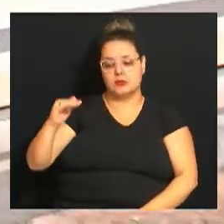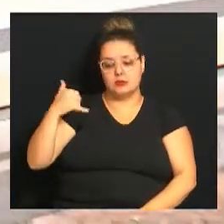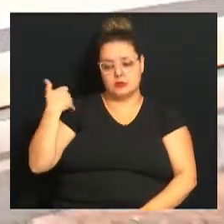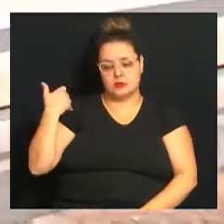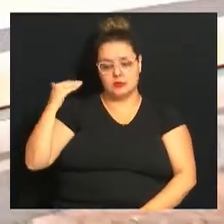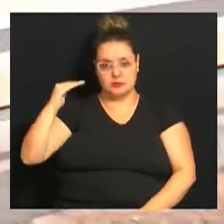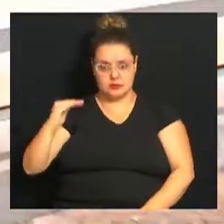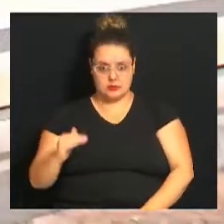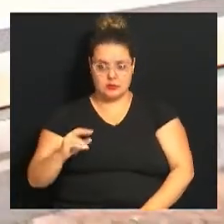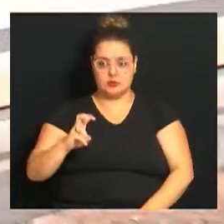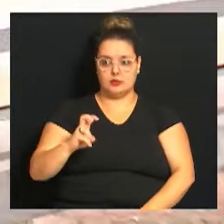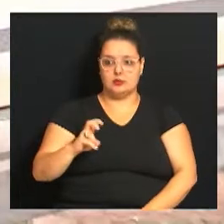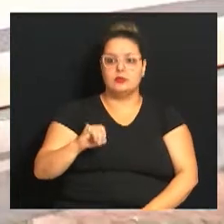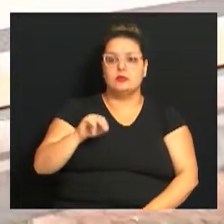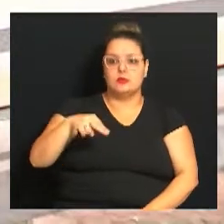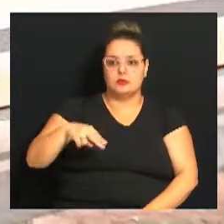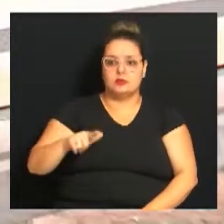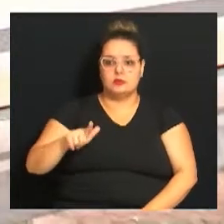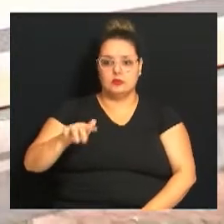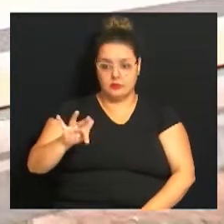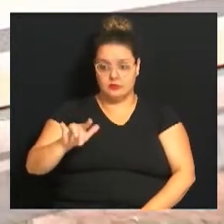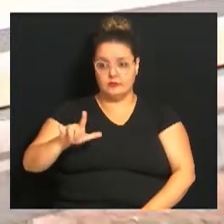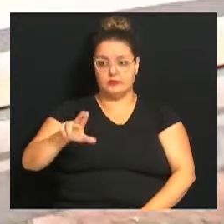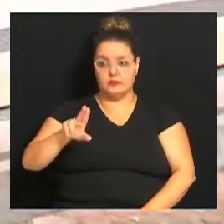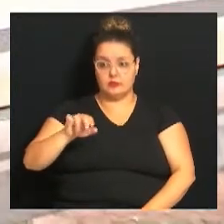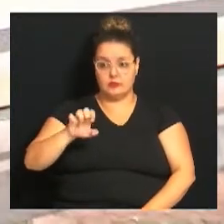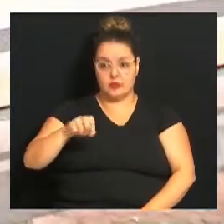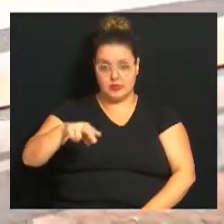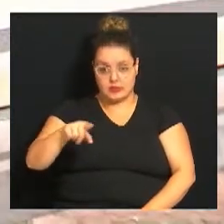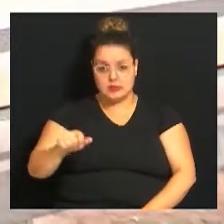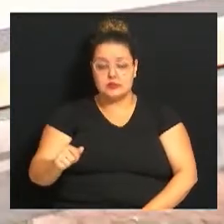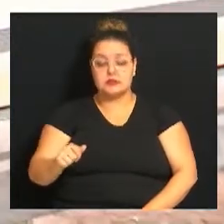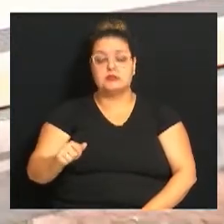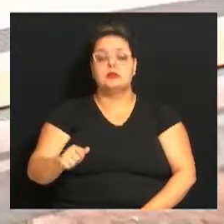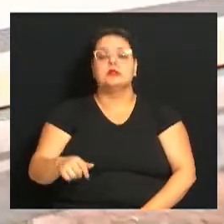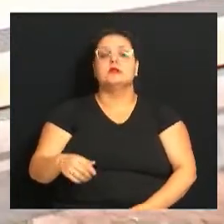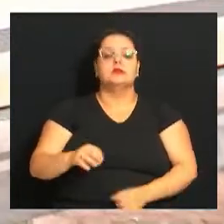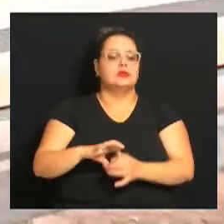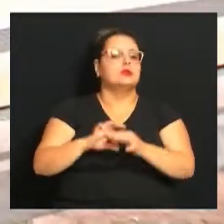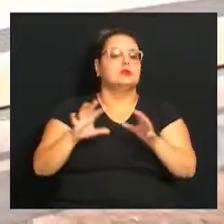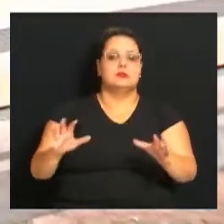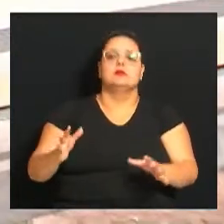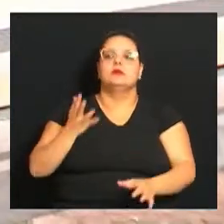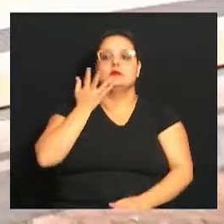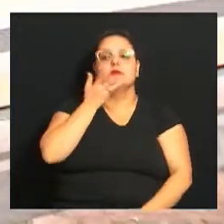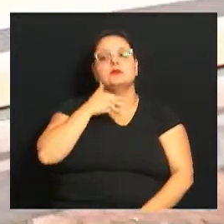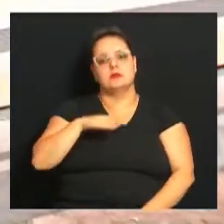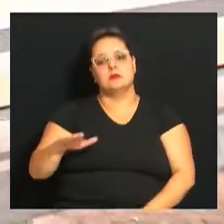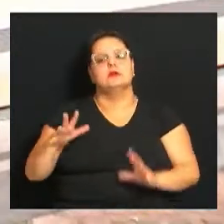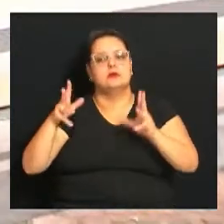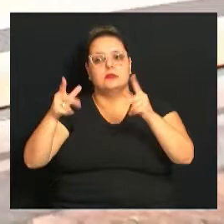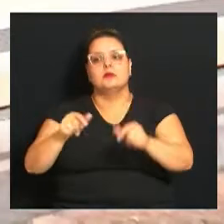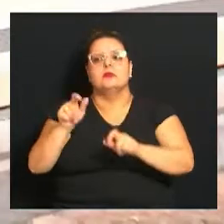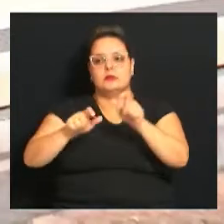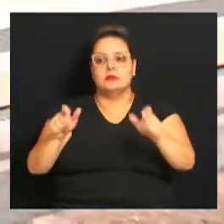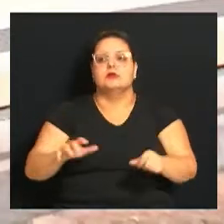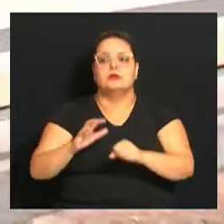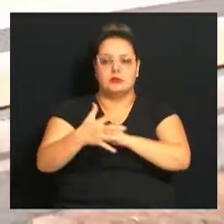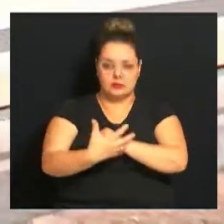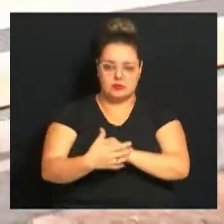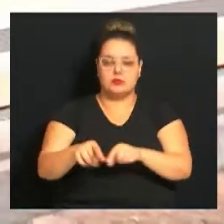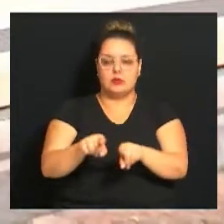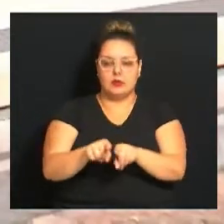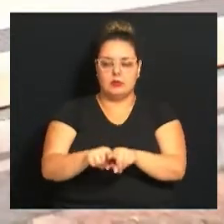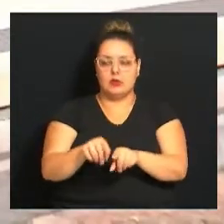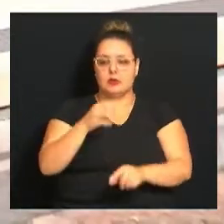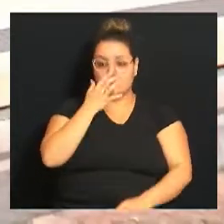da influenza disponível e para crianças a partir de 5 anos e toda a população geral, tem a vacina da Covid. Shaula,